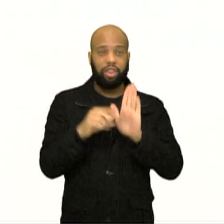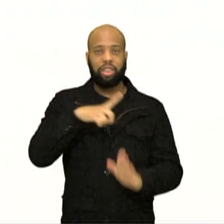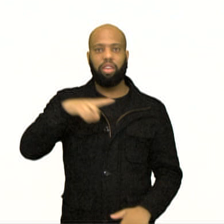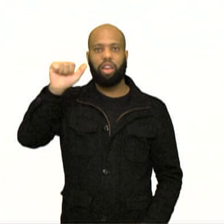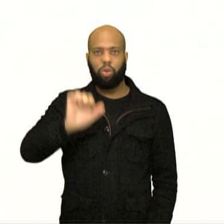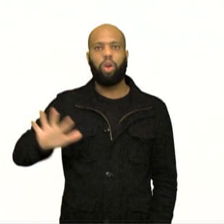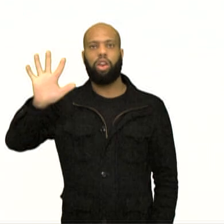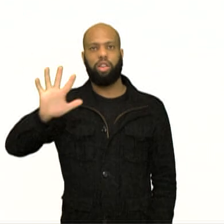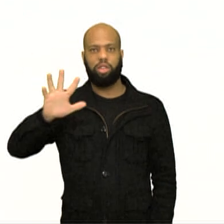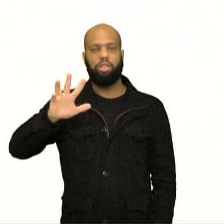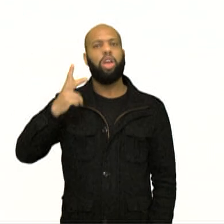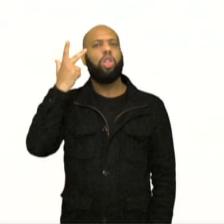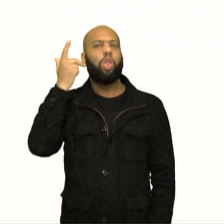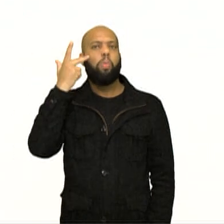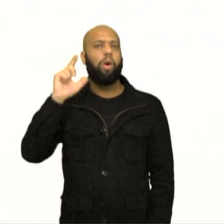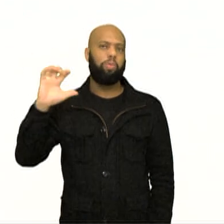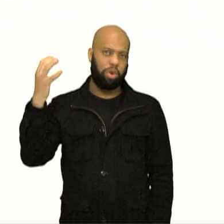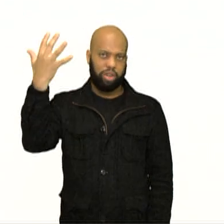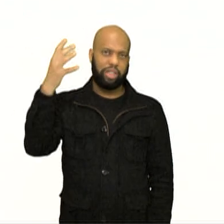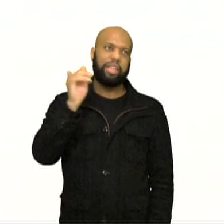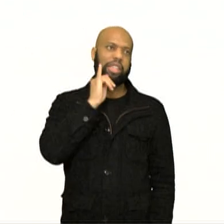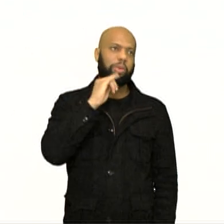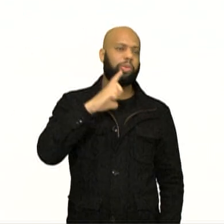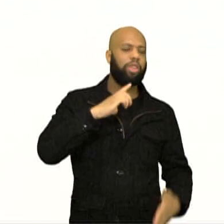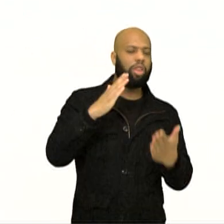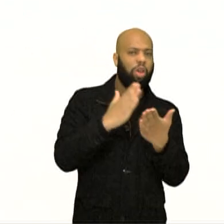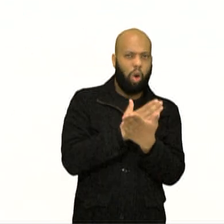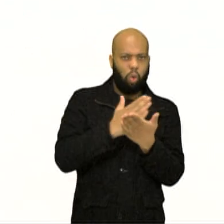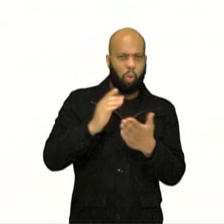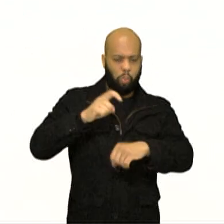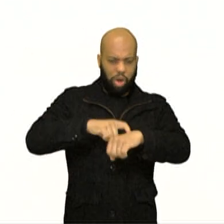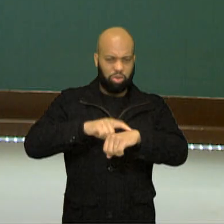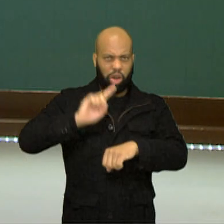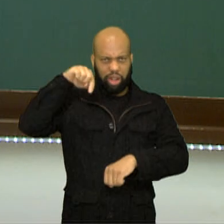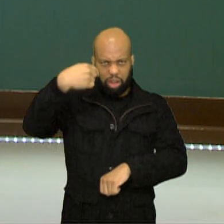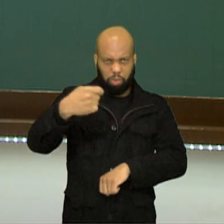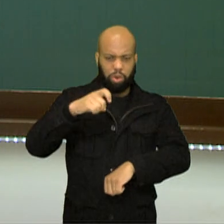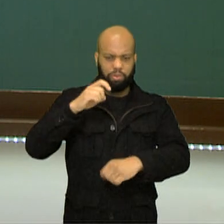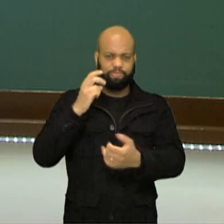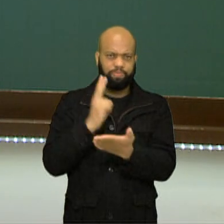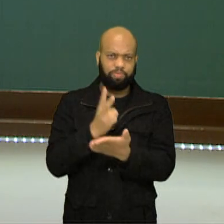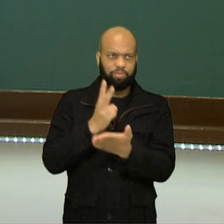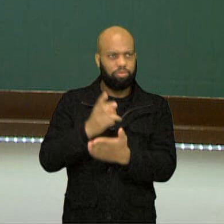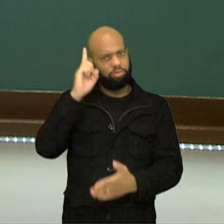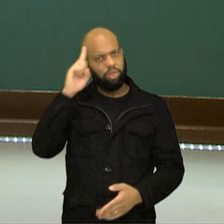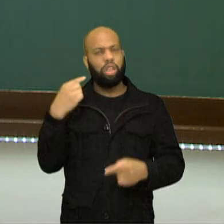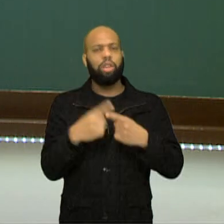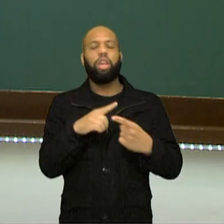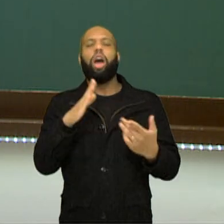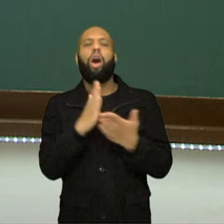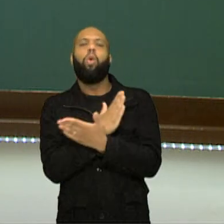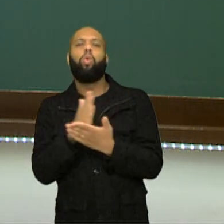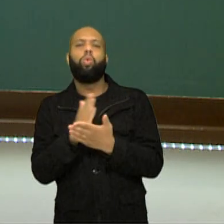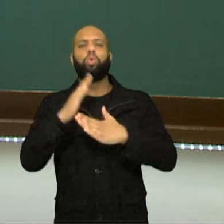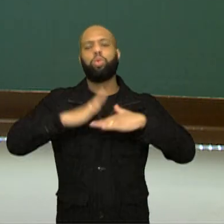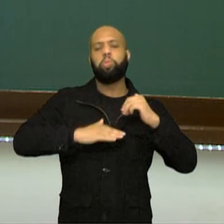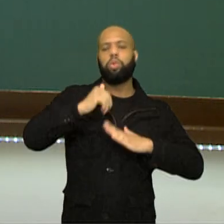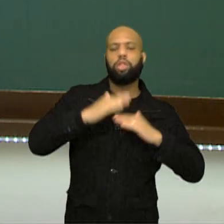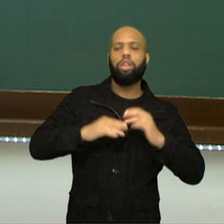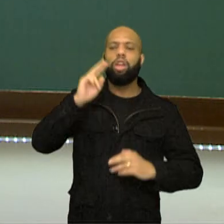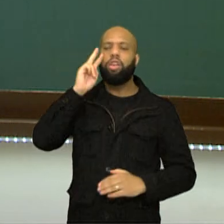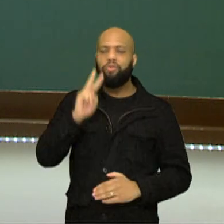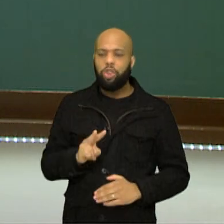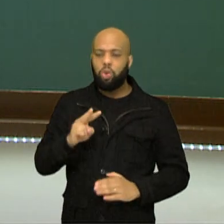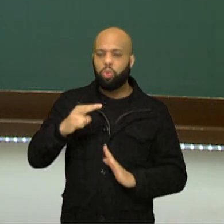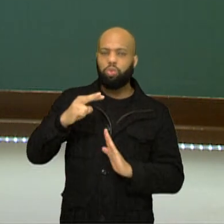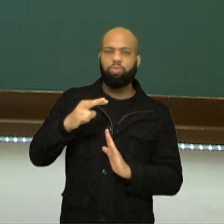né? Isso é muito comum, no mesmo dia, algumas horas depois. Provavelmente algum profissional de revisão foi fazer algum